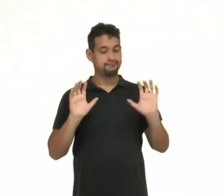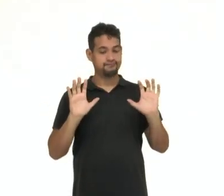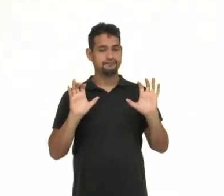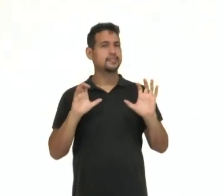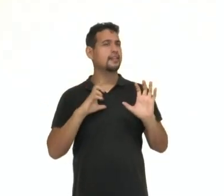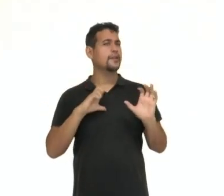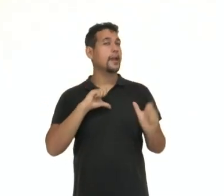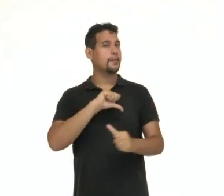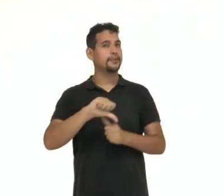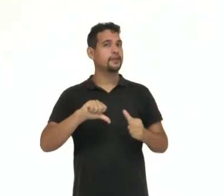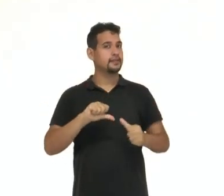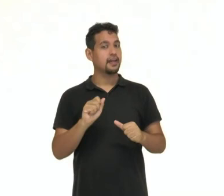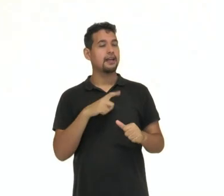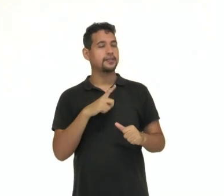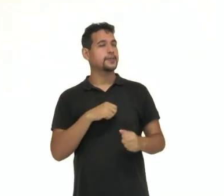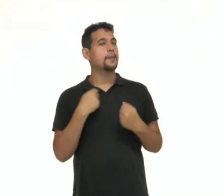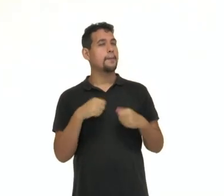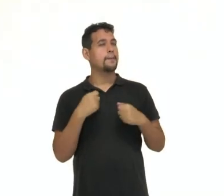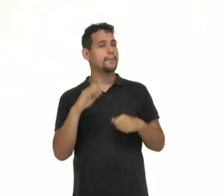a mudança.